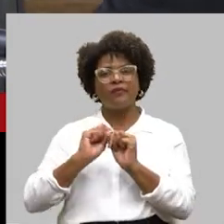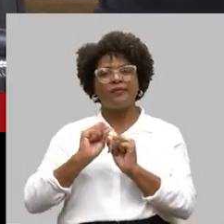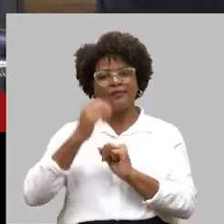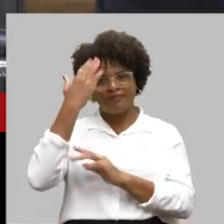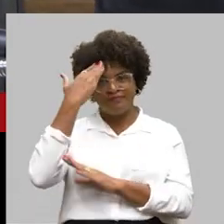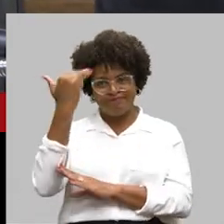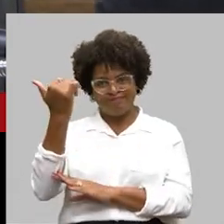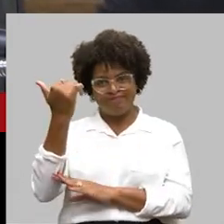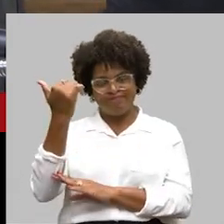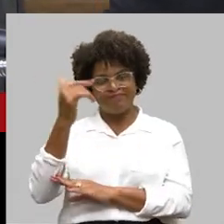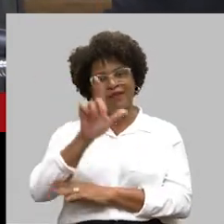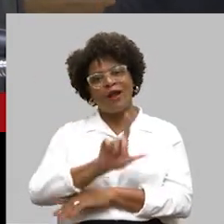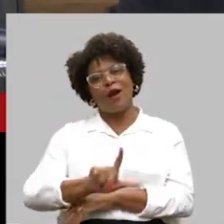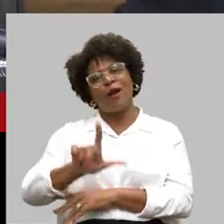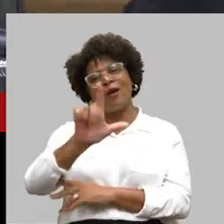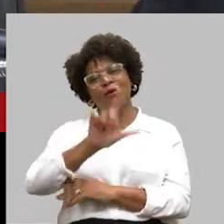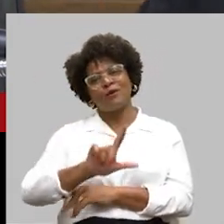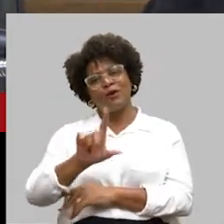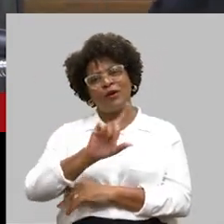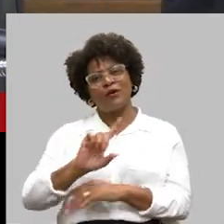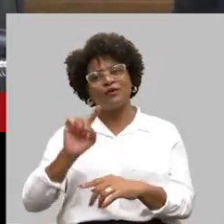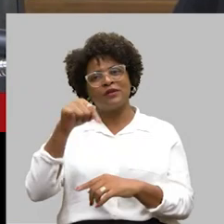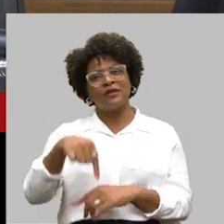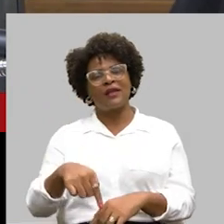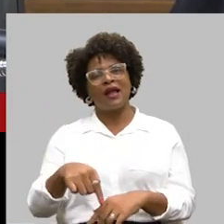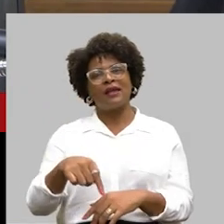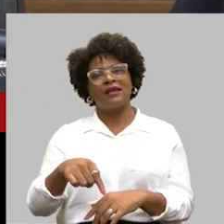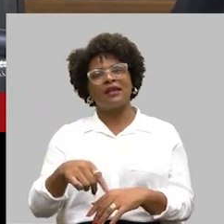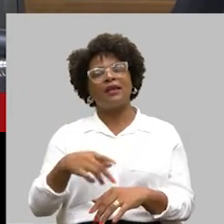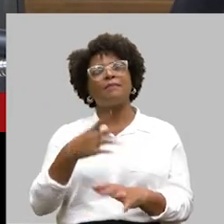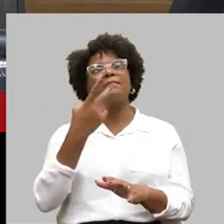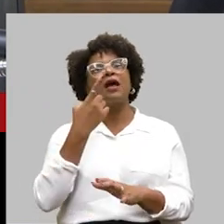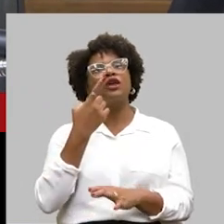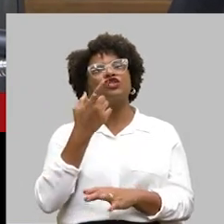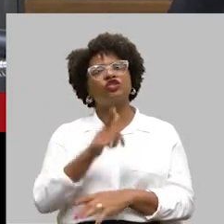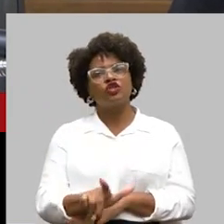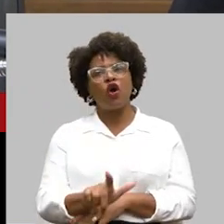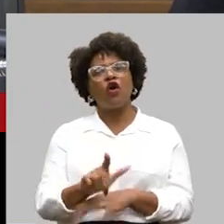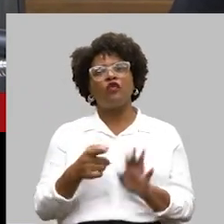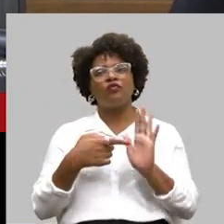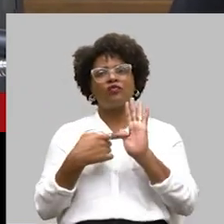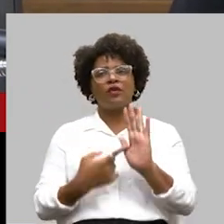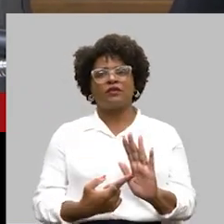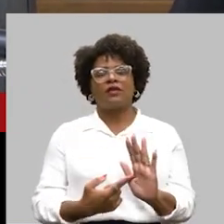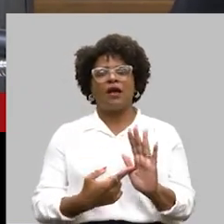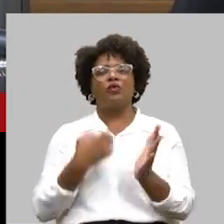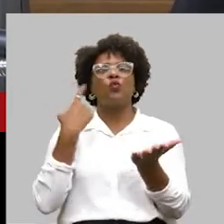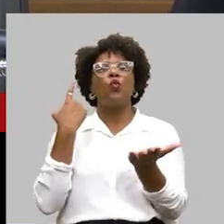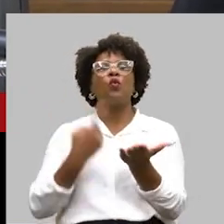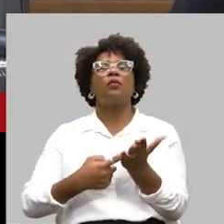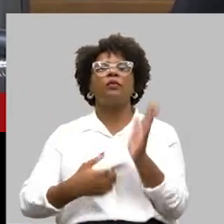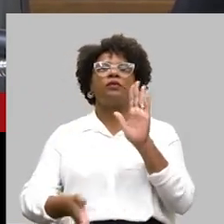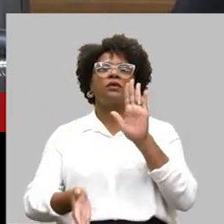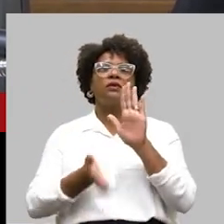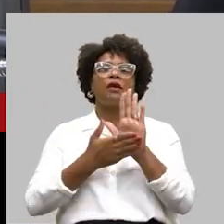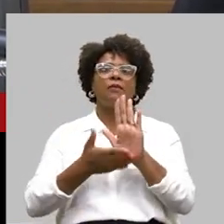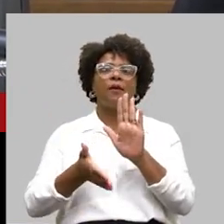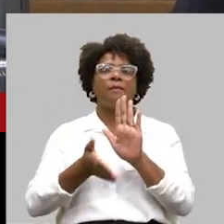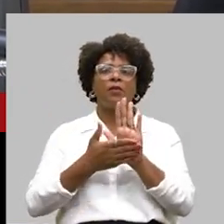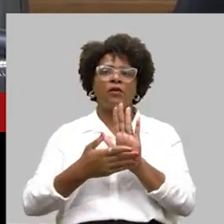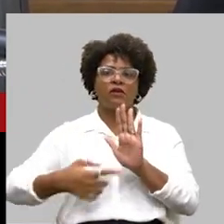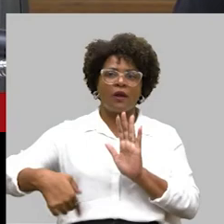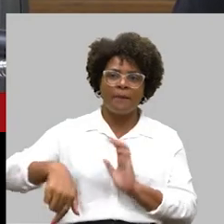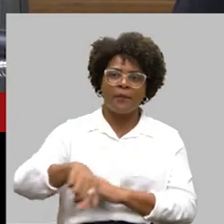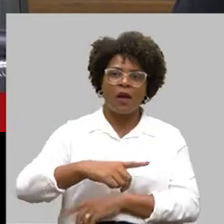e é claro minha gente que nós estamos aqui para reafirmar o nosso compromisso com essa proposta que pra gente do ponto de vista do desenvolvimento